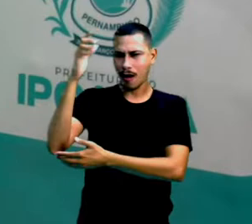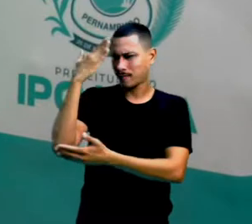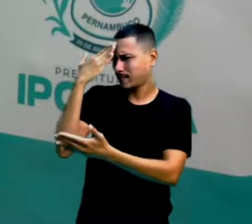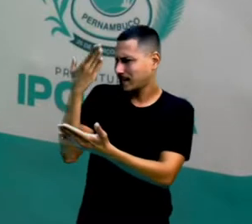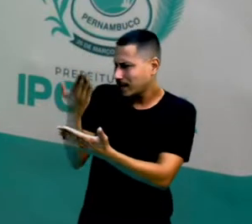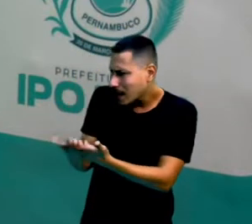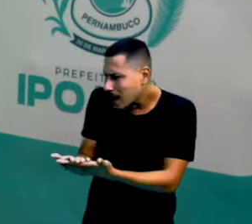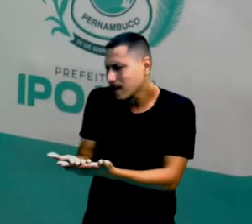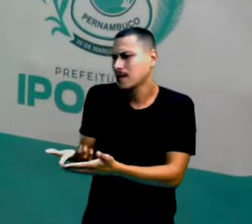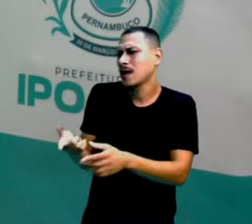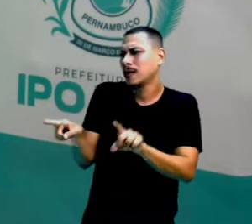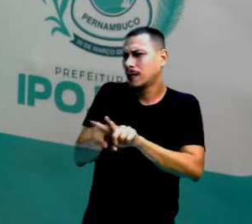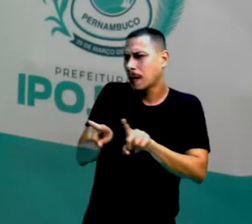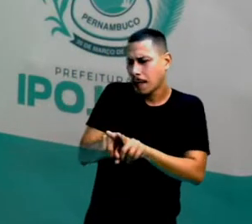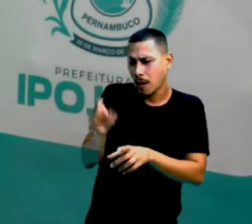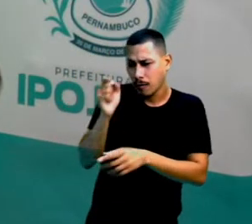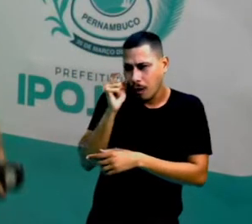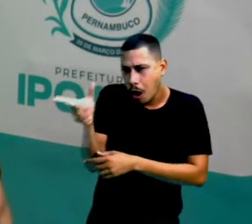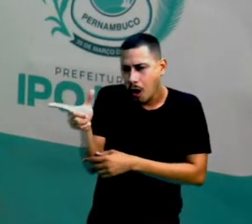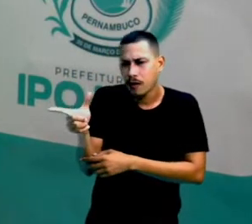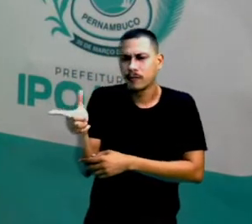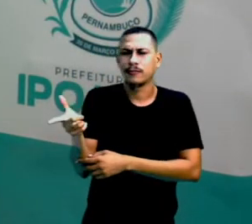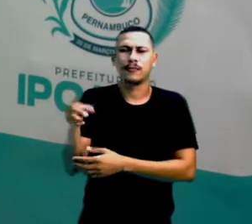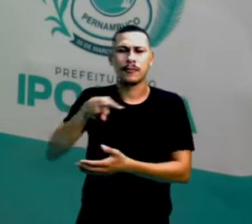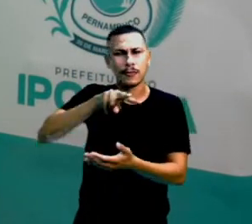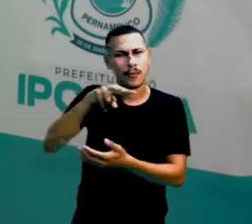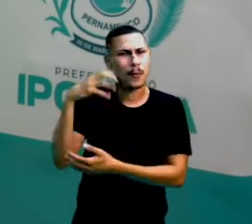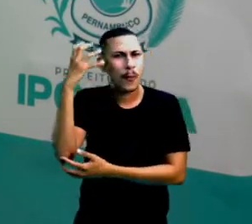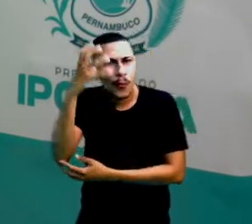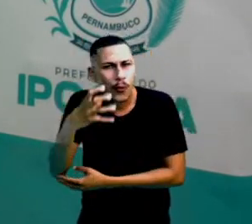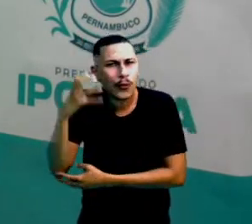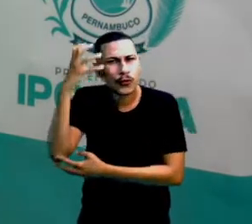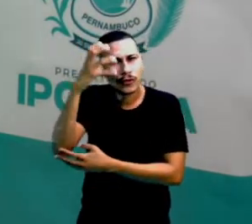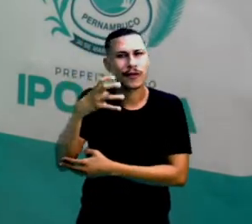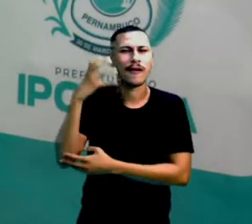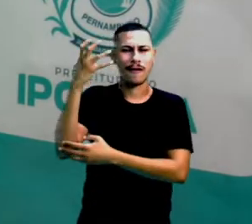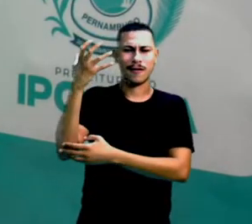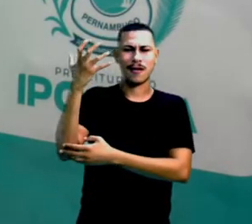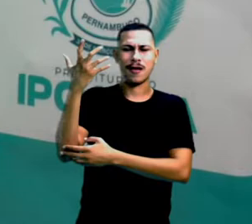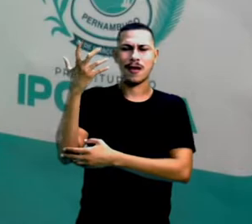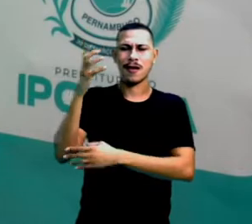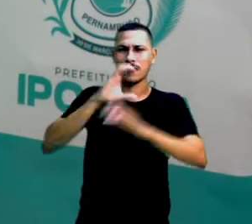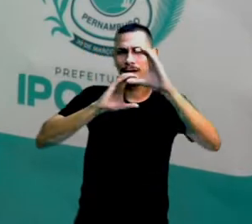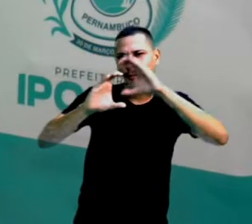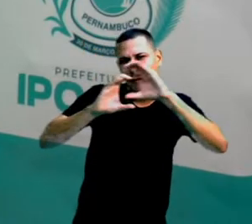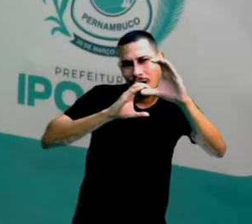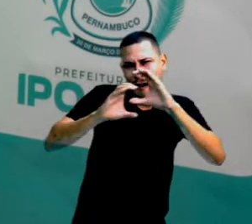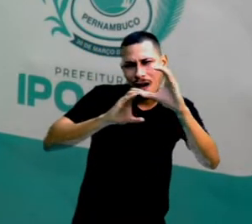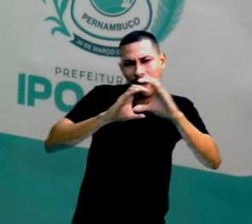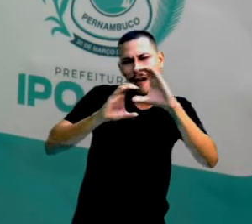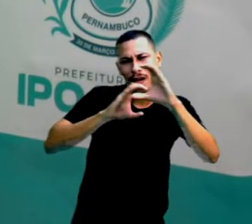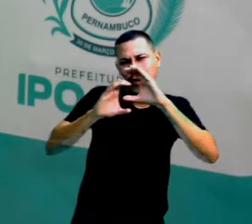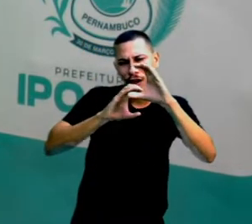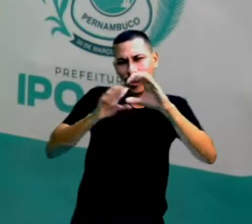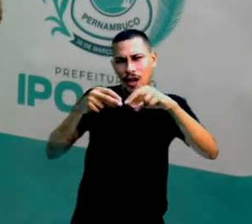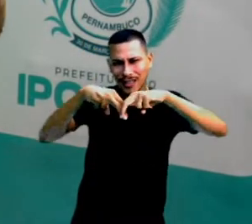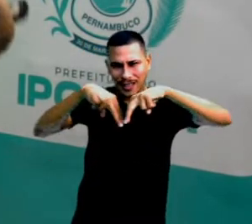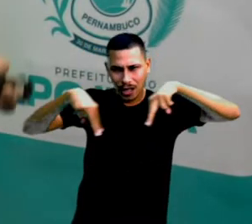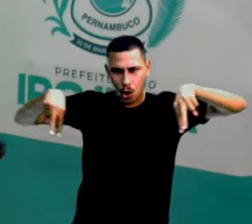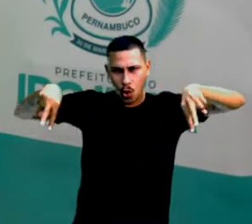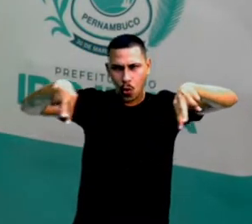as adivinhações, as músicas, as cantigas de roda, as brincadeiras do São João,